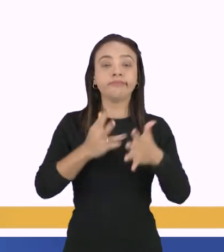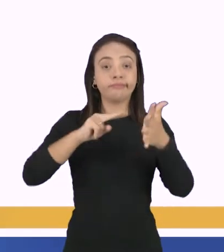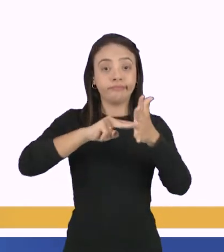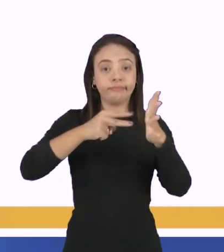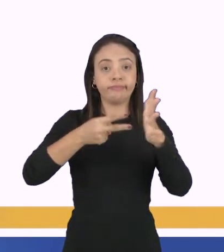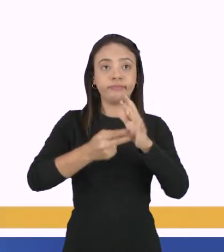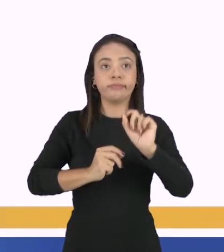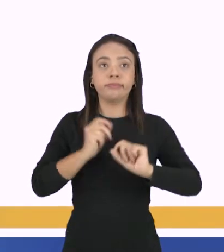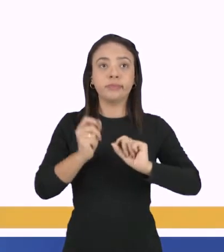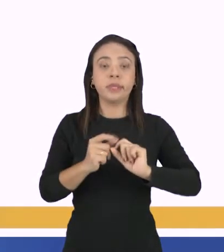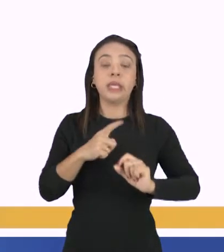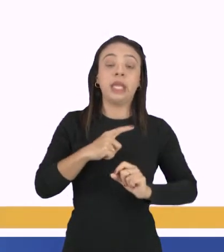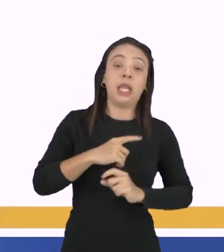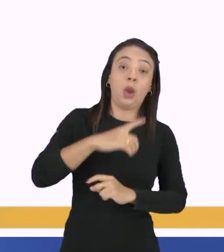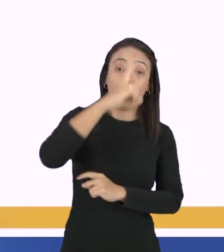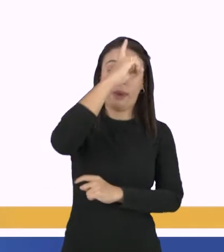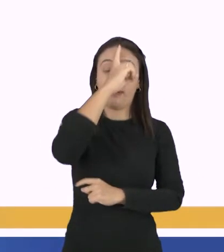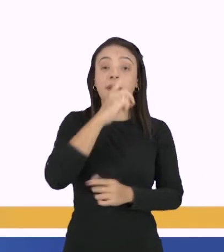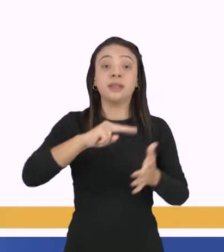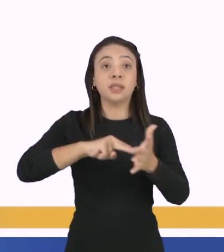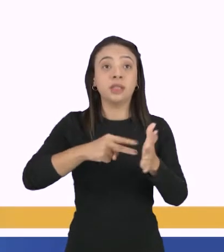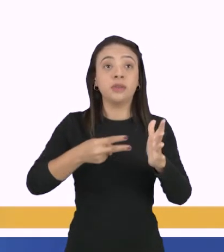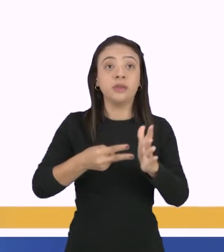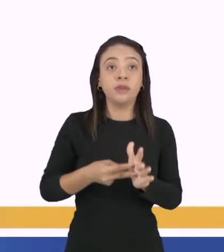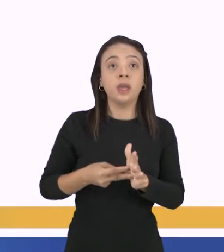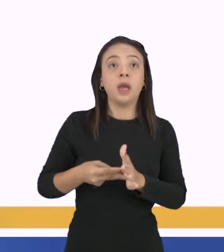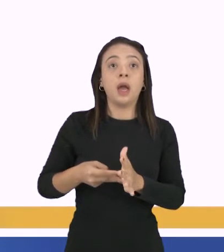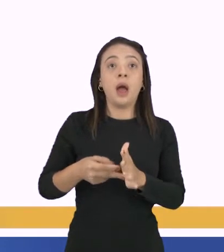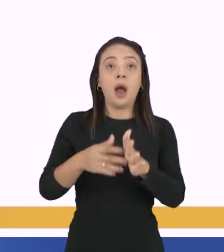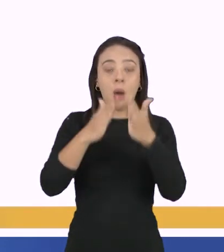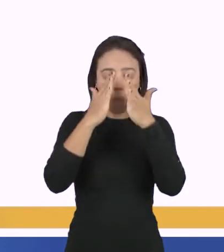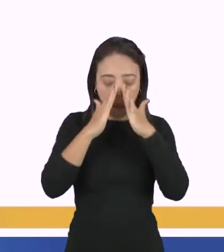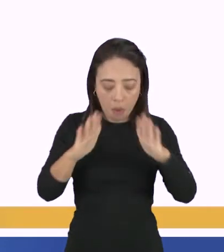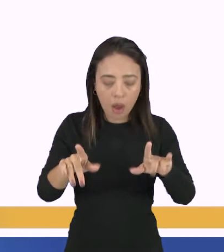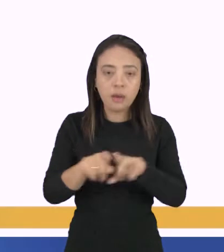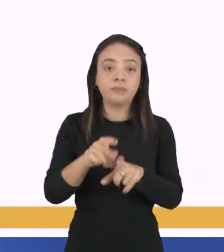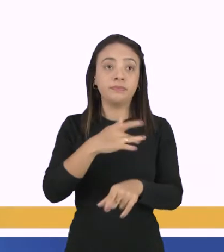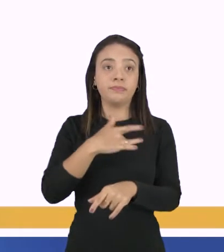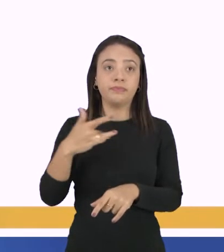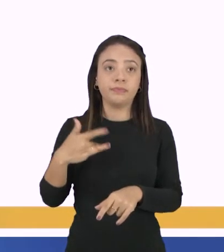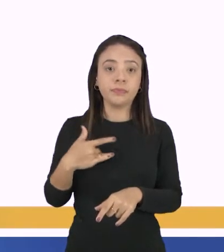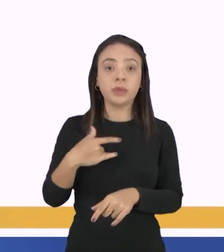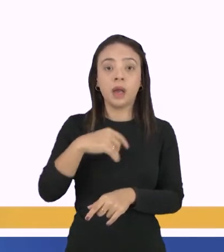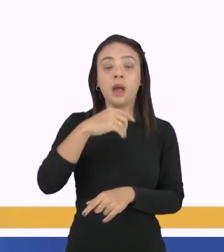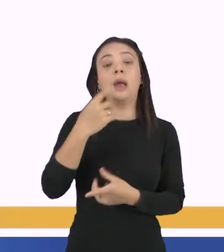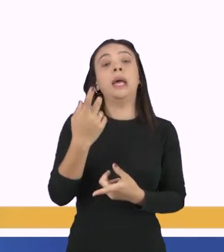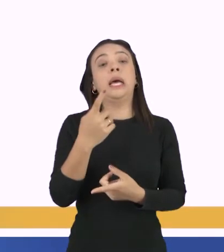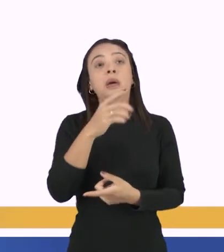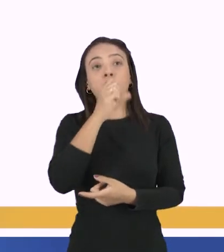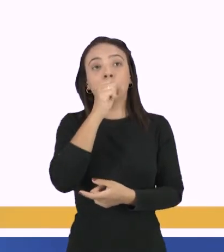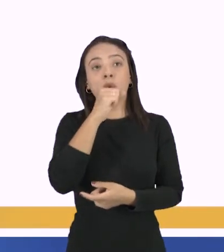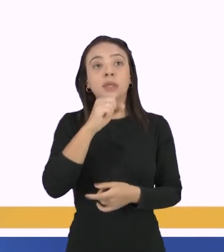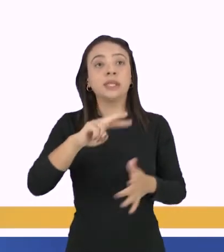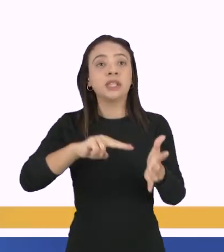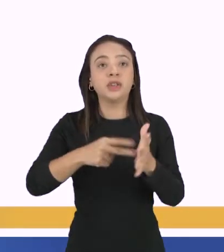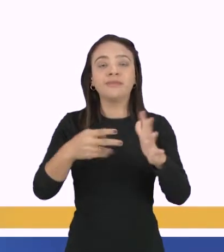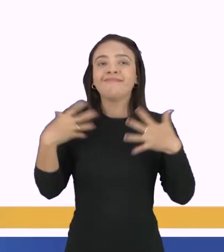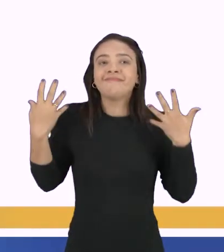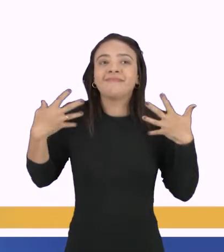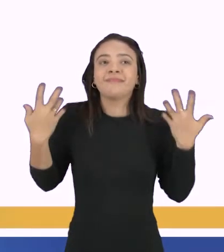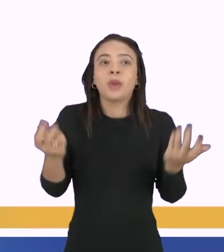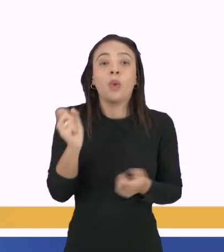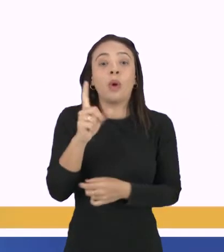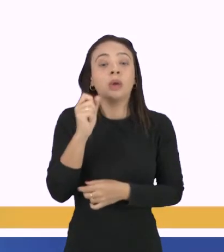cores são: amarelo significa piedade, humildade e saúde. O laranja, otimismo, alegria. O